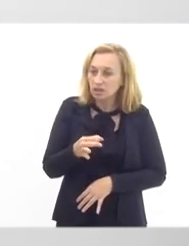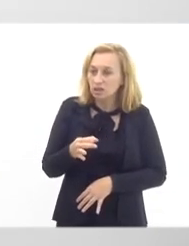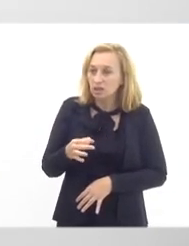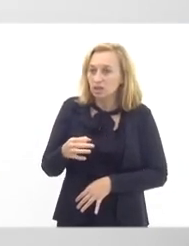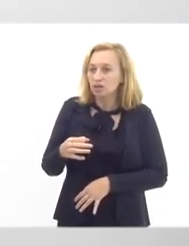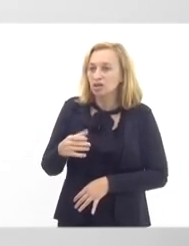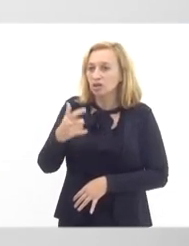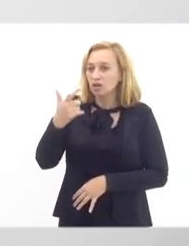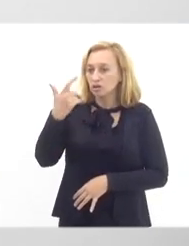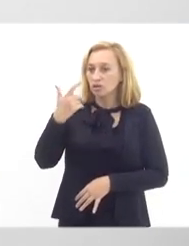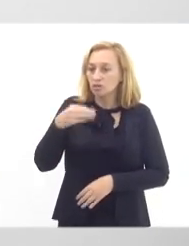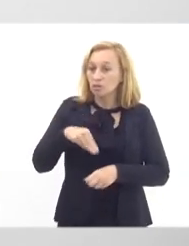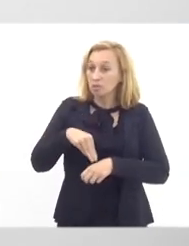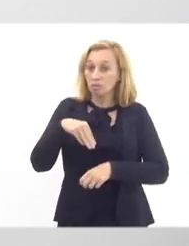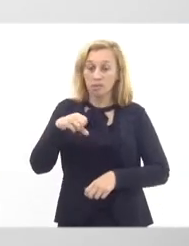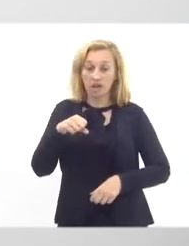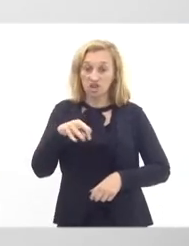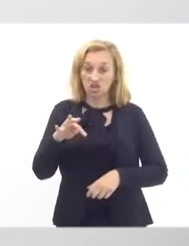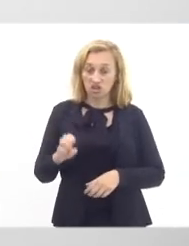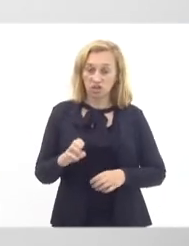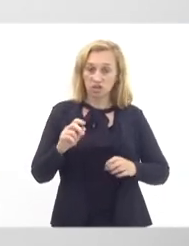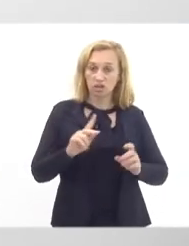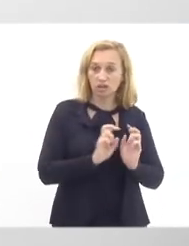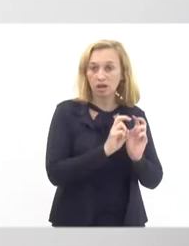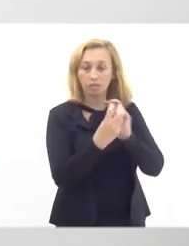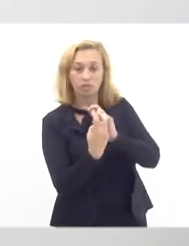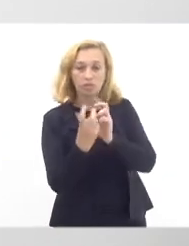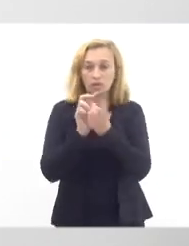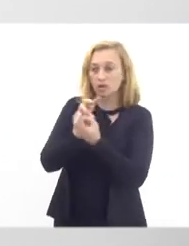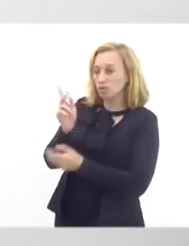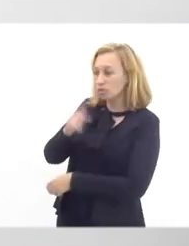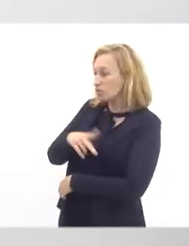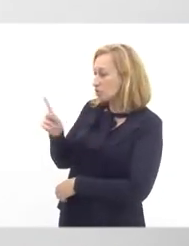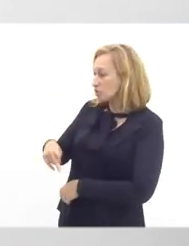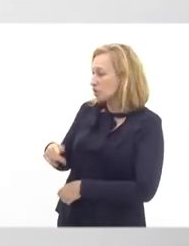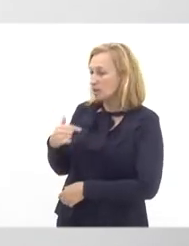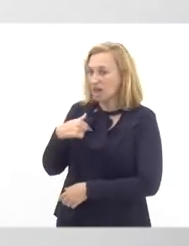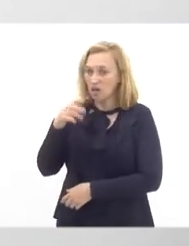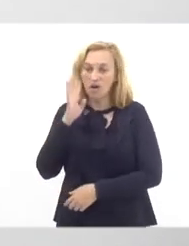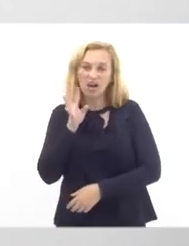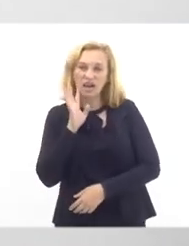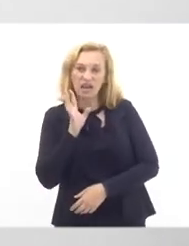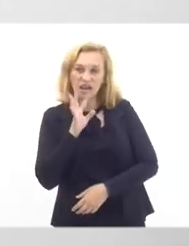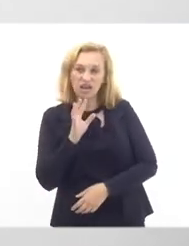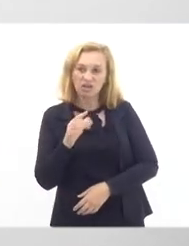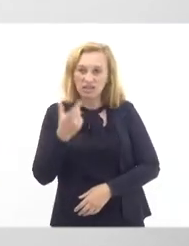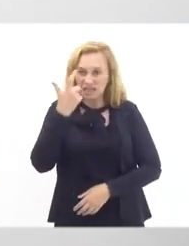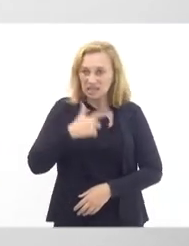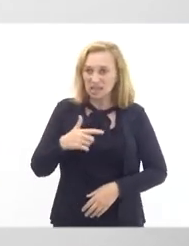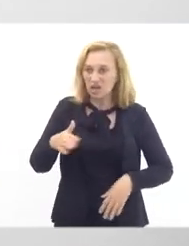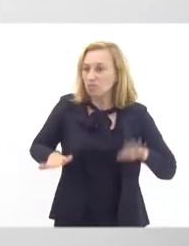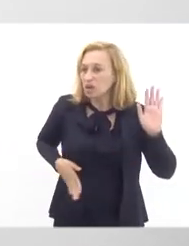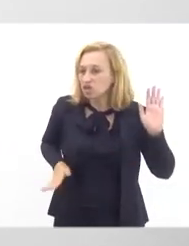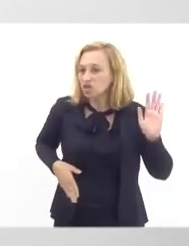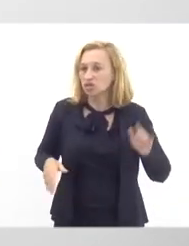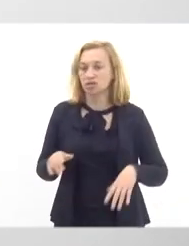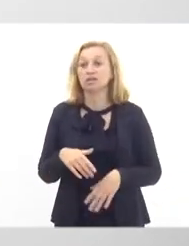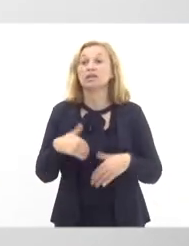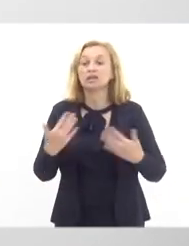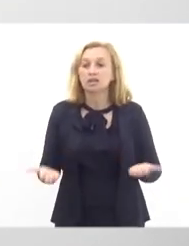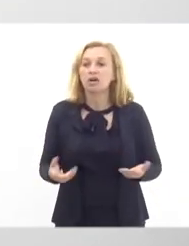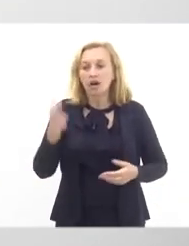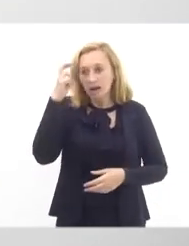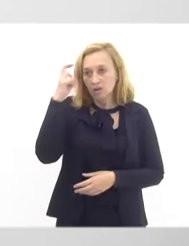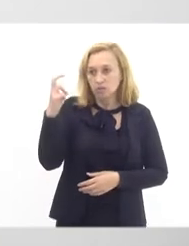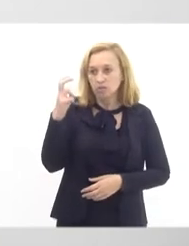de capoeira, eu vou ser um professor de jongo, de coco, mas eu não vou achar legal ser um bandido. Então, a